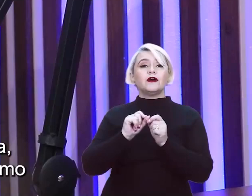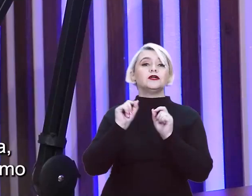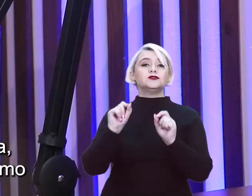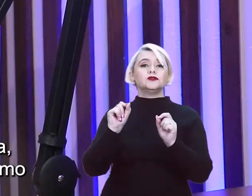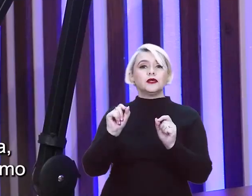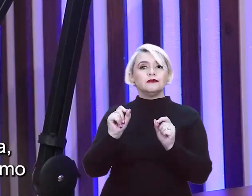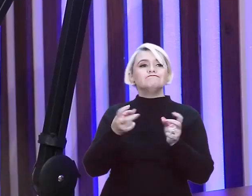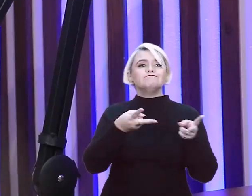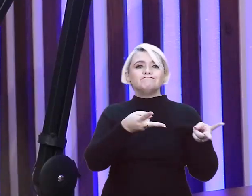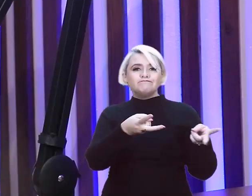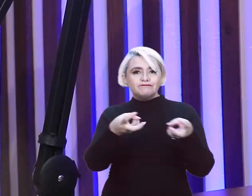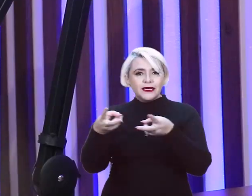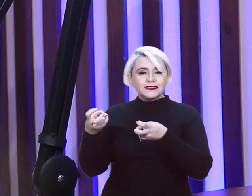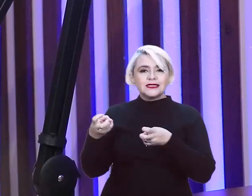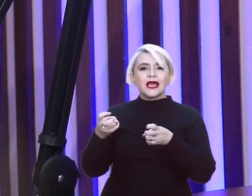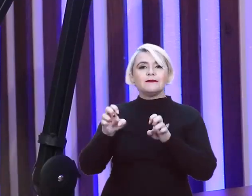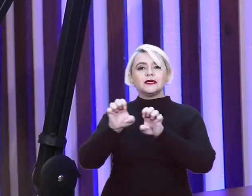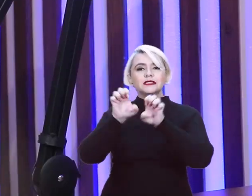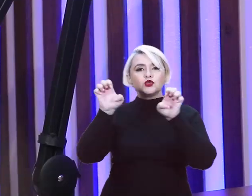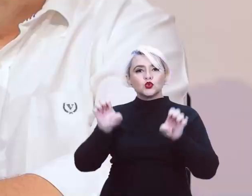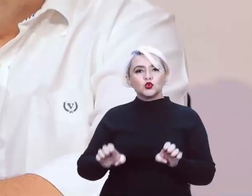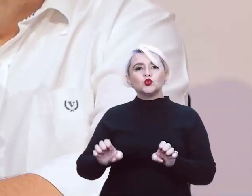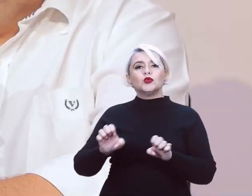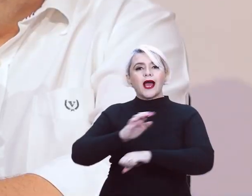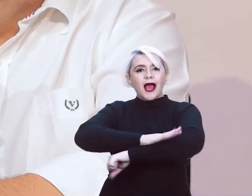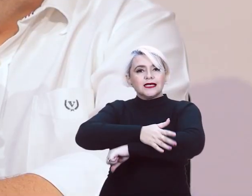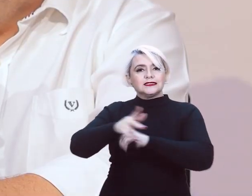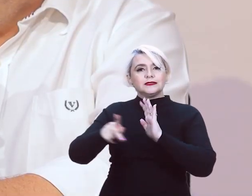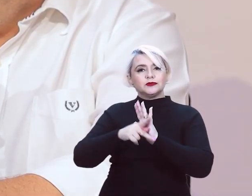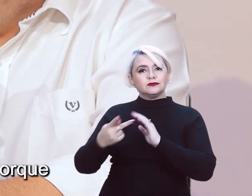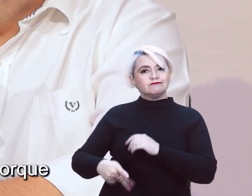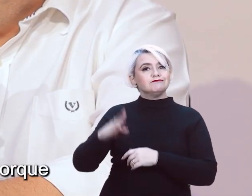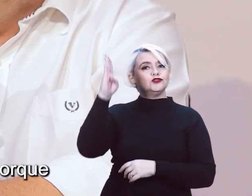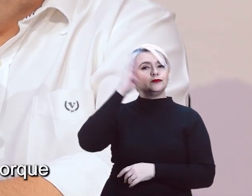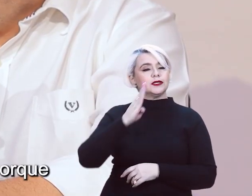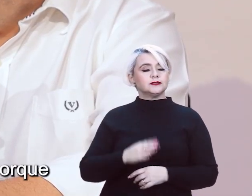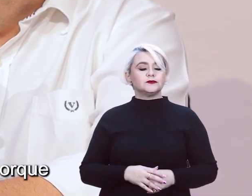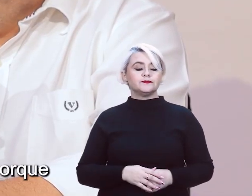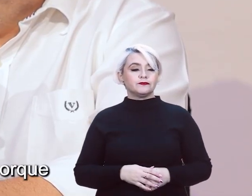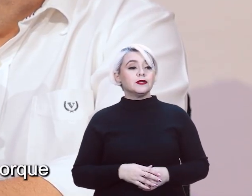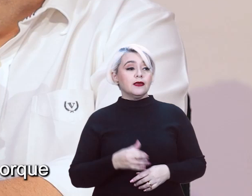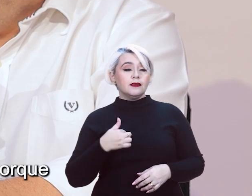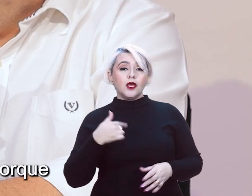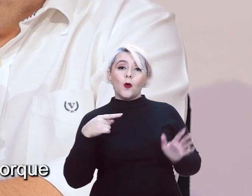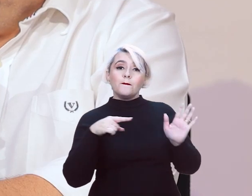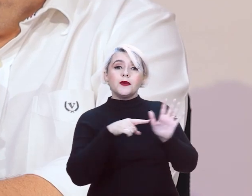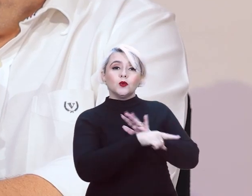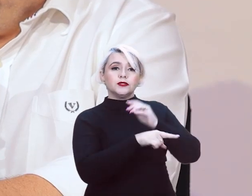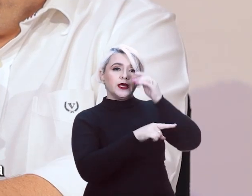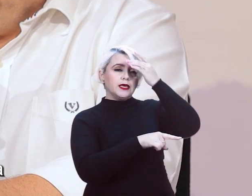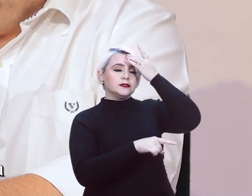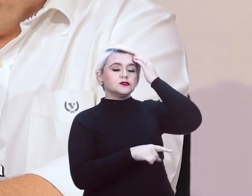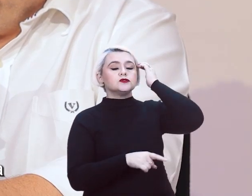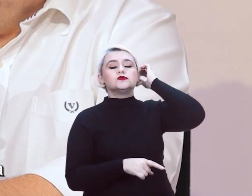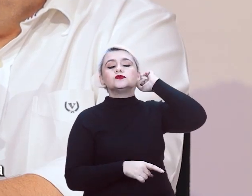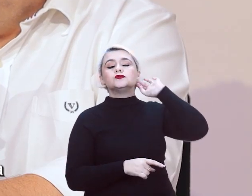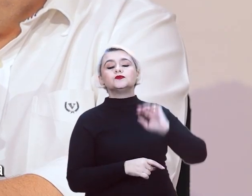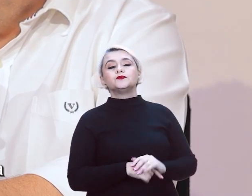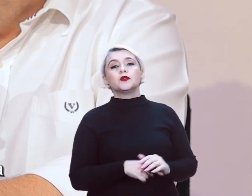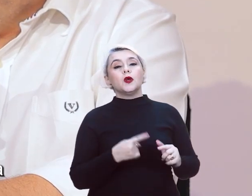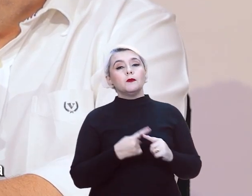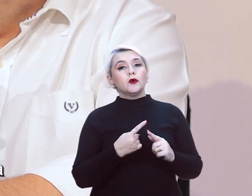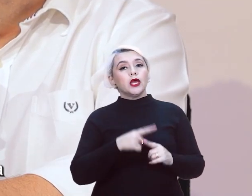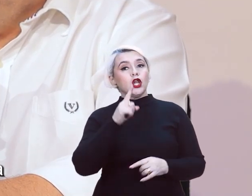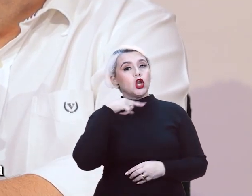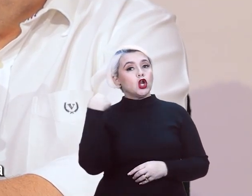percebe como o racismo se estruturou no Brasil. Dumas, eu te fiz essa pergunta porque